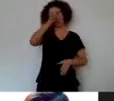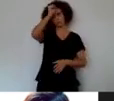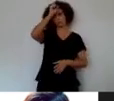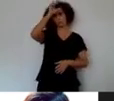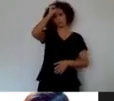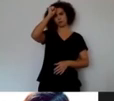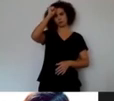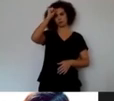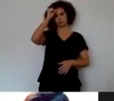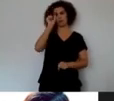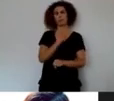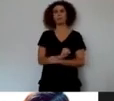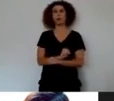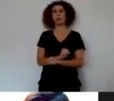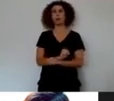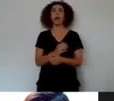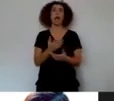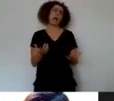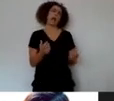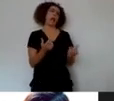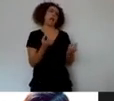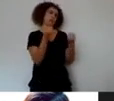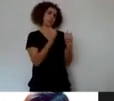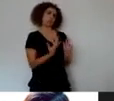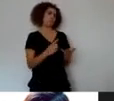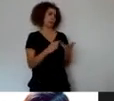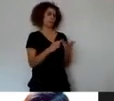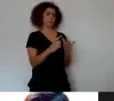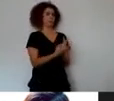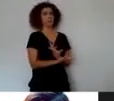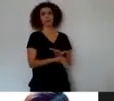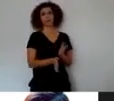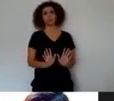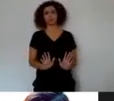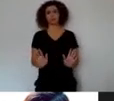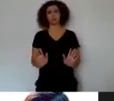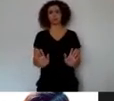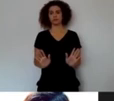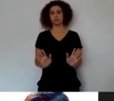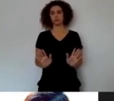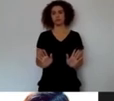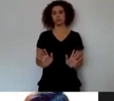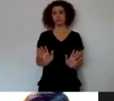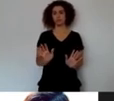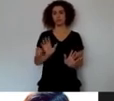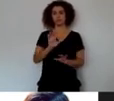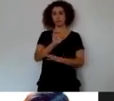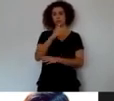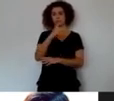de relativizar muito toda essa questão e começar a desnaturalizar, né, acho que a